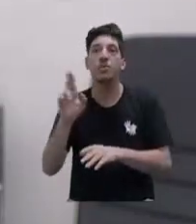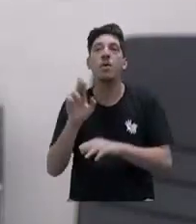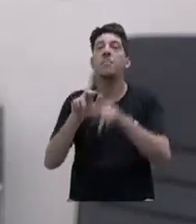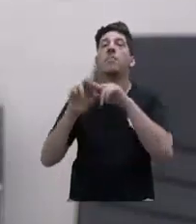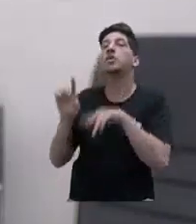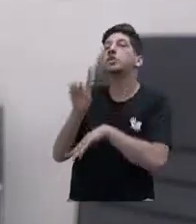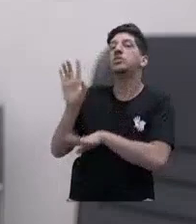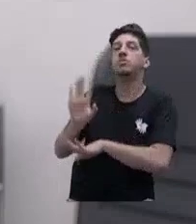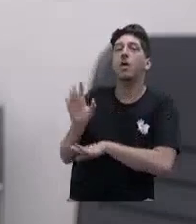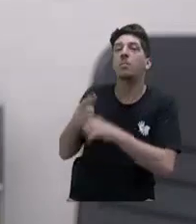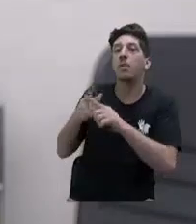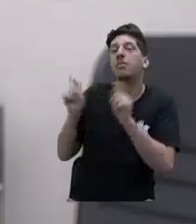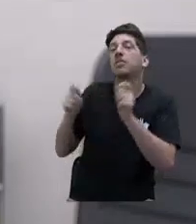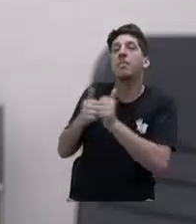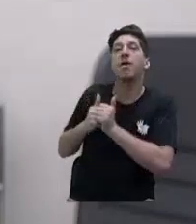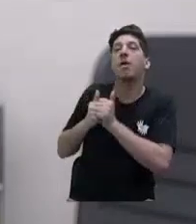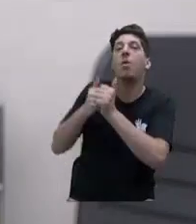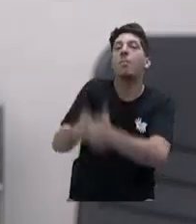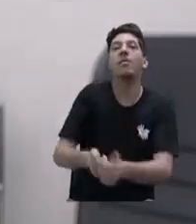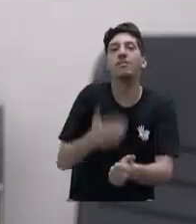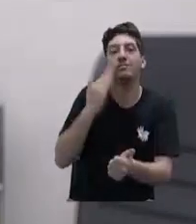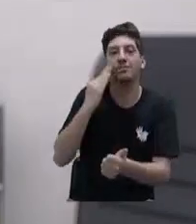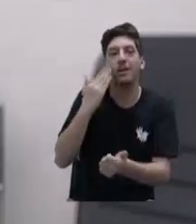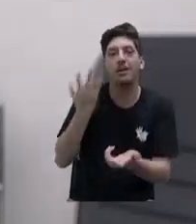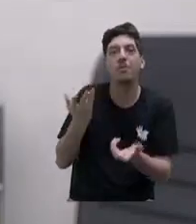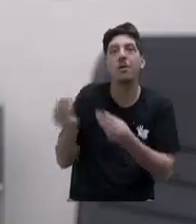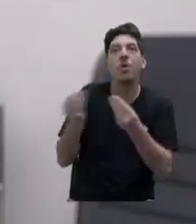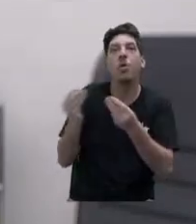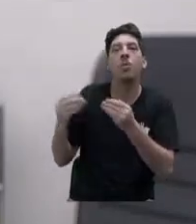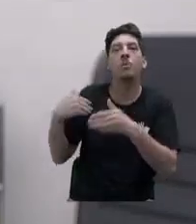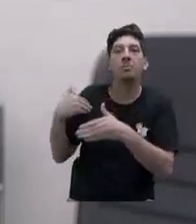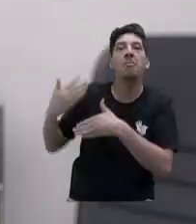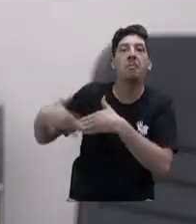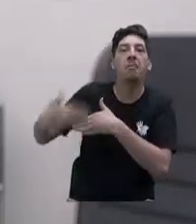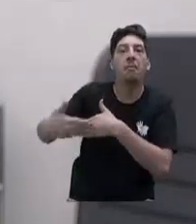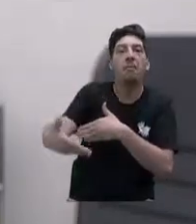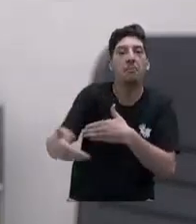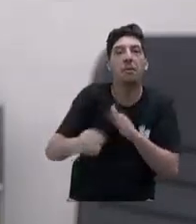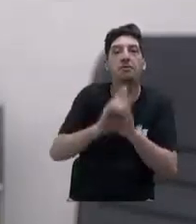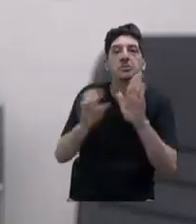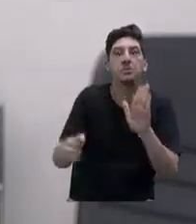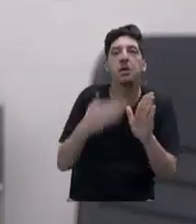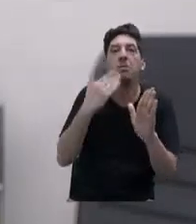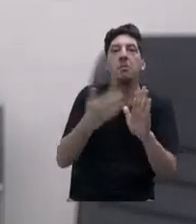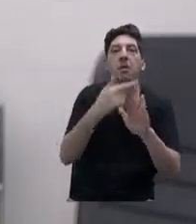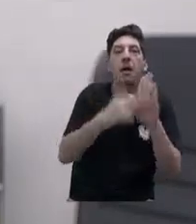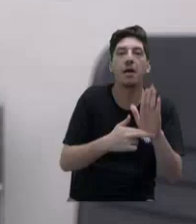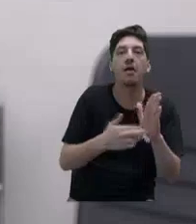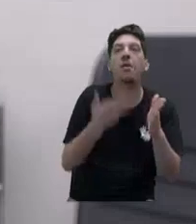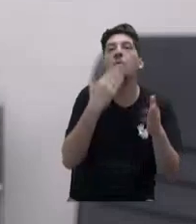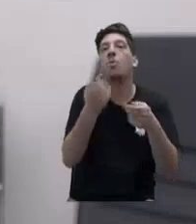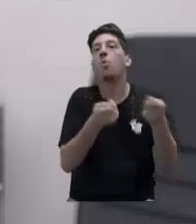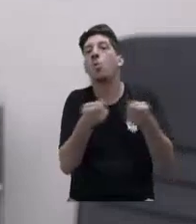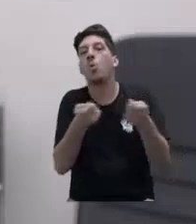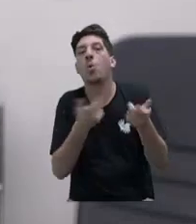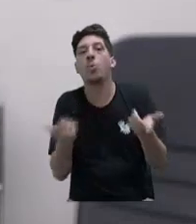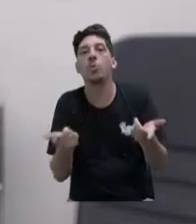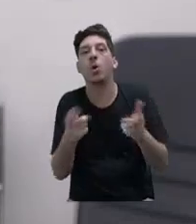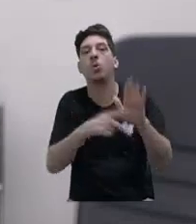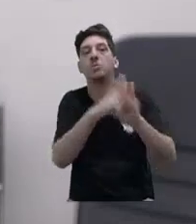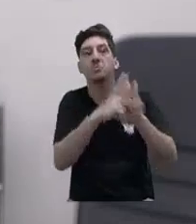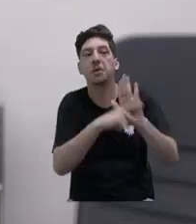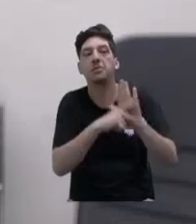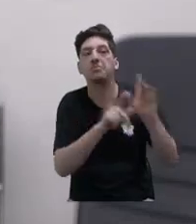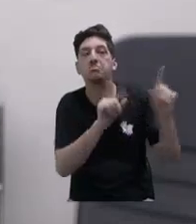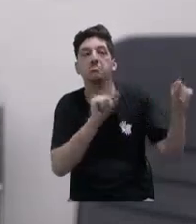mas é poder acompanhar como vai ser os editais, os requisitos, o controle dos projetos que